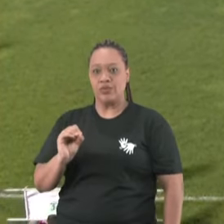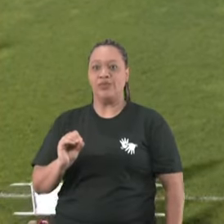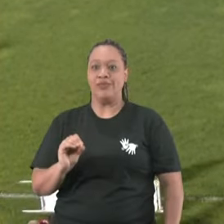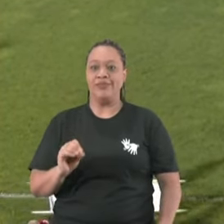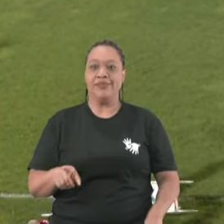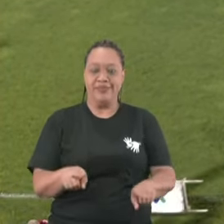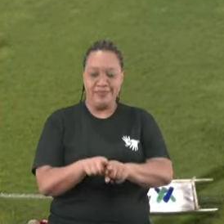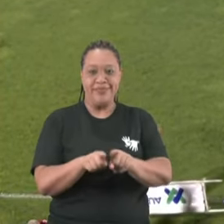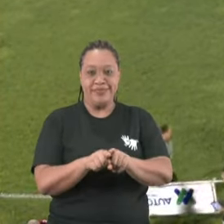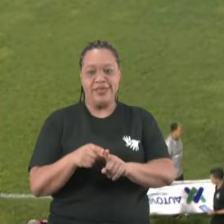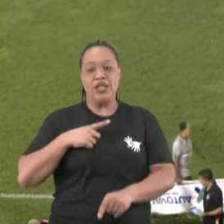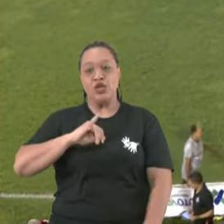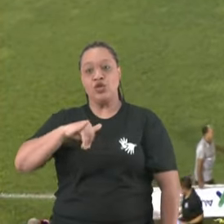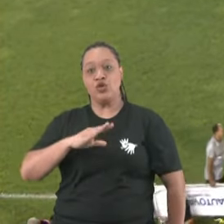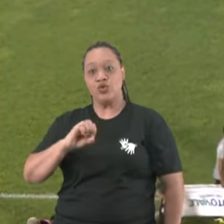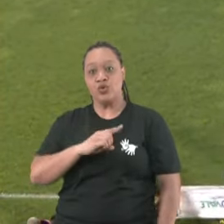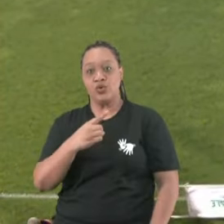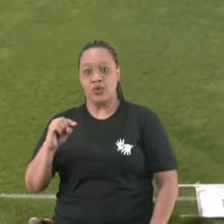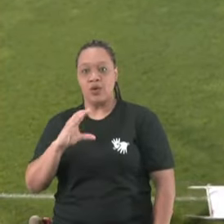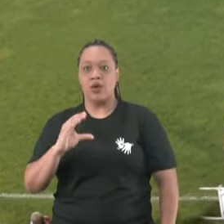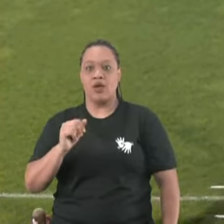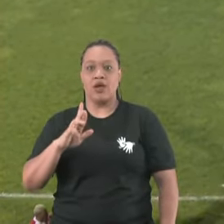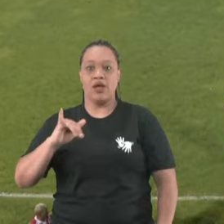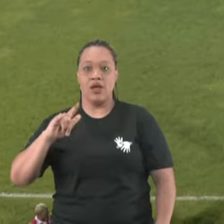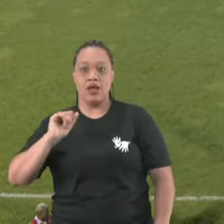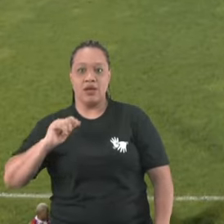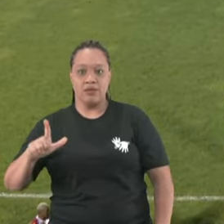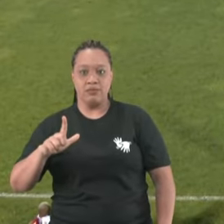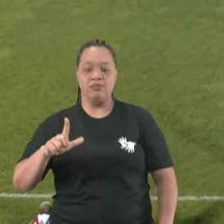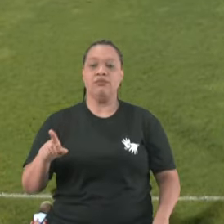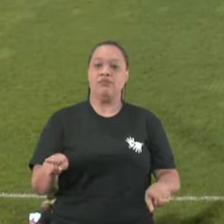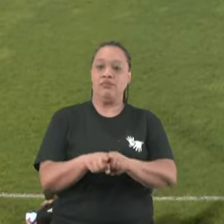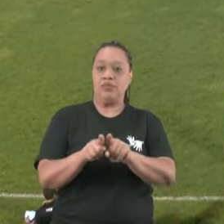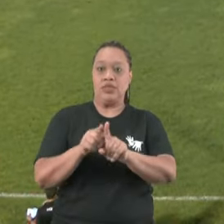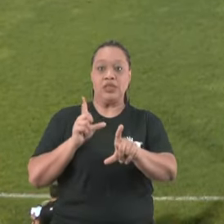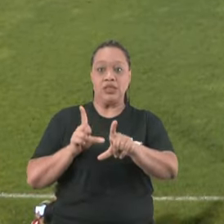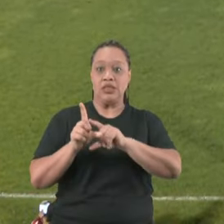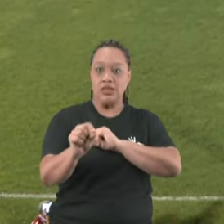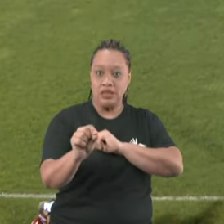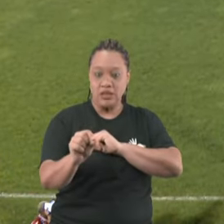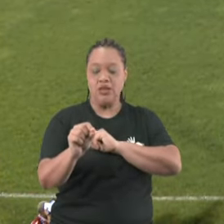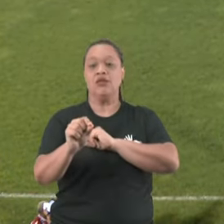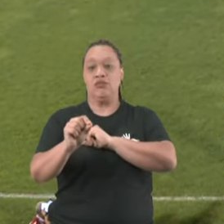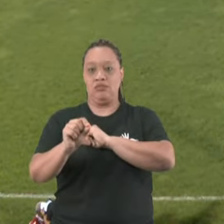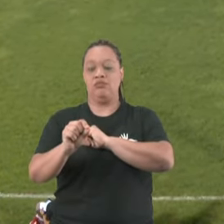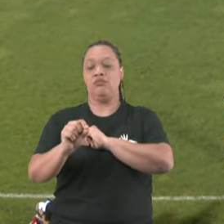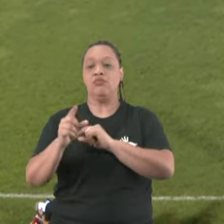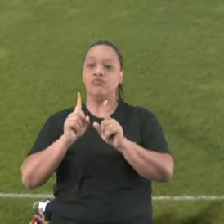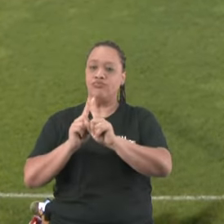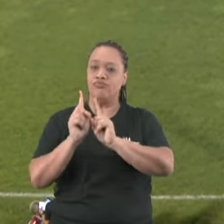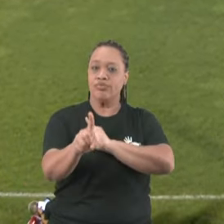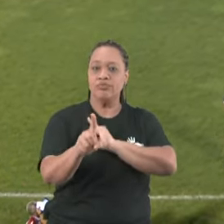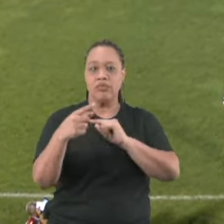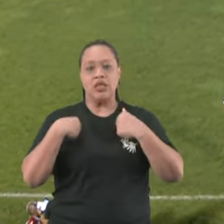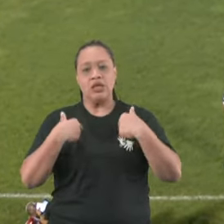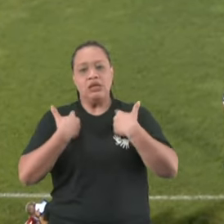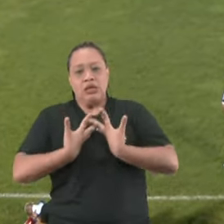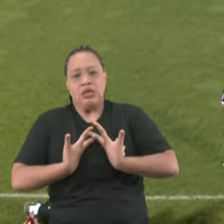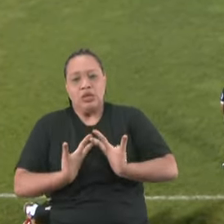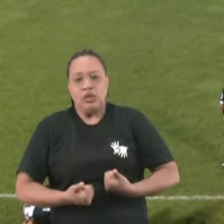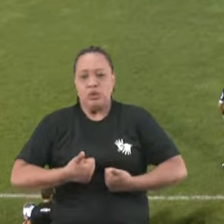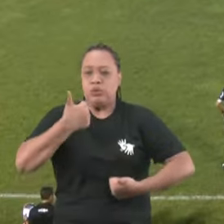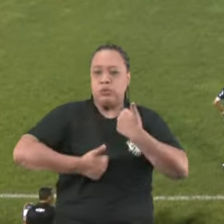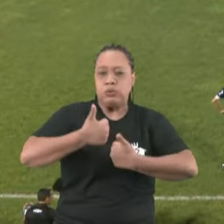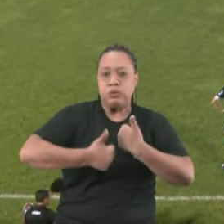o João Cabral partiu para a bola com 25 palmos de língua para fora, não teve o domínio de uma bola que estava fácil de dominar, percebeu, está cansado, não joga mais,